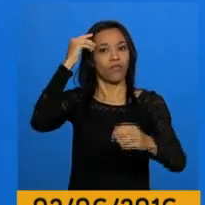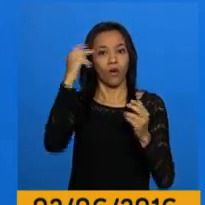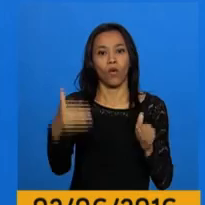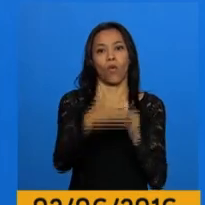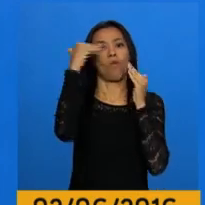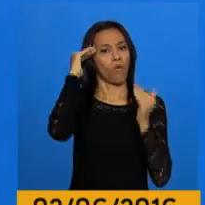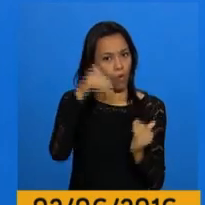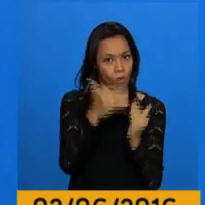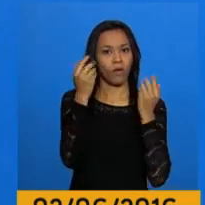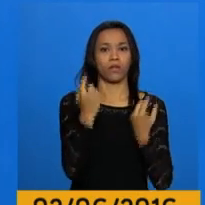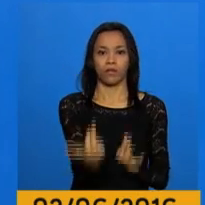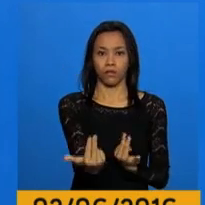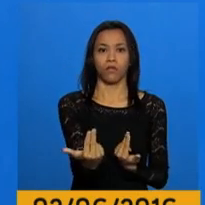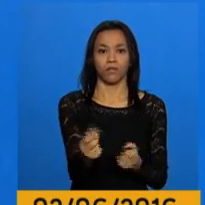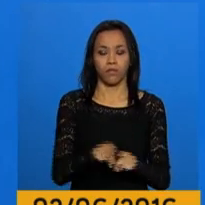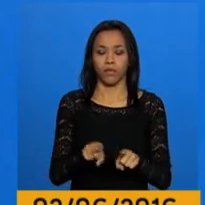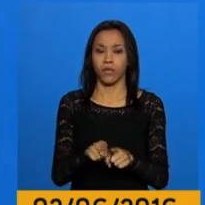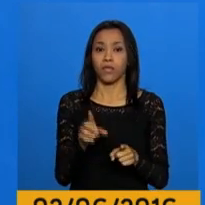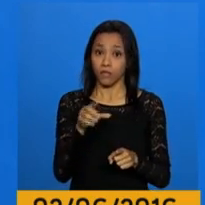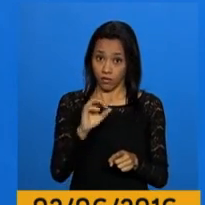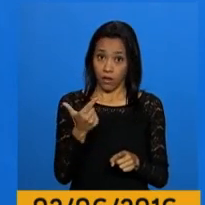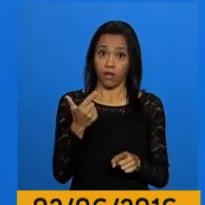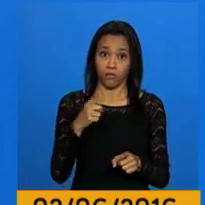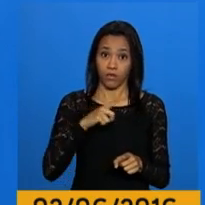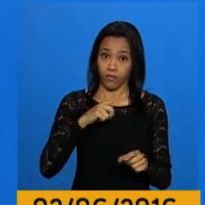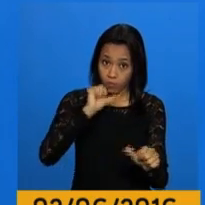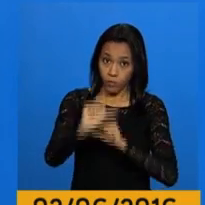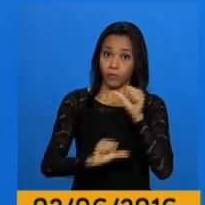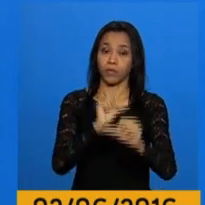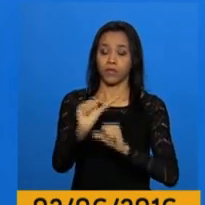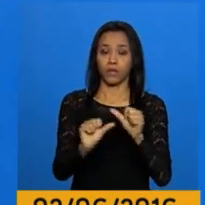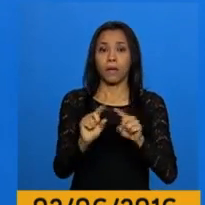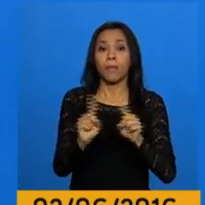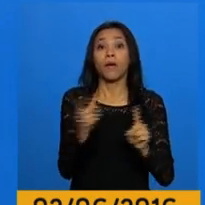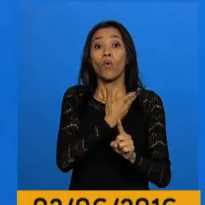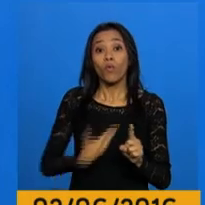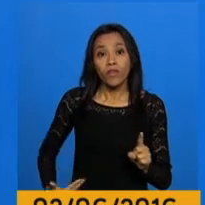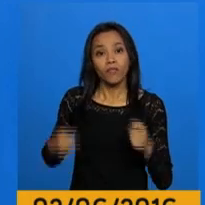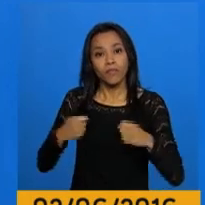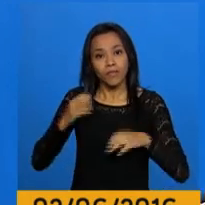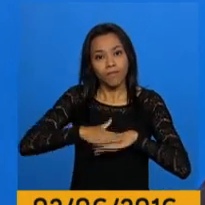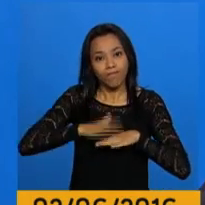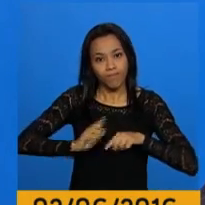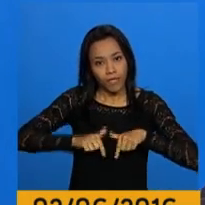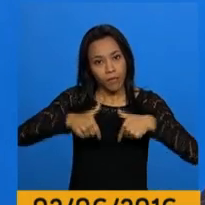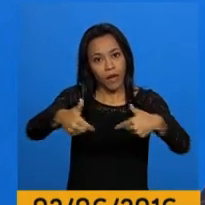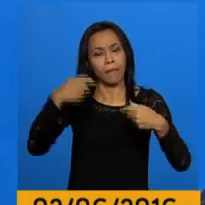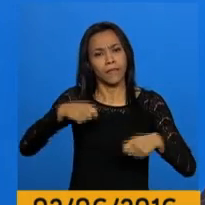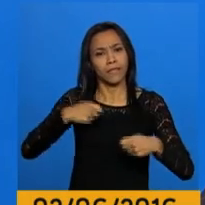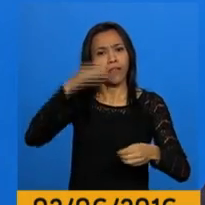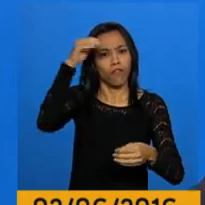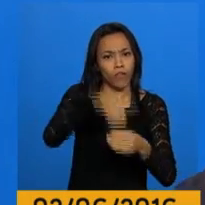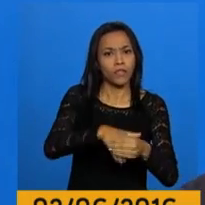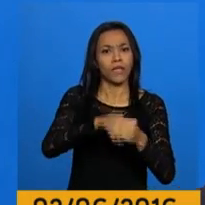mudança na sociedade brasileira no que diz respeito a esse tópico. Por certo, o governo tem que fazer a sua parte. Tinha que votar a mudança